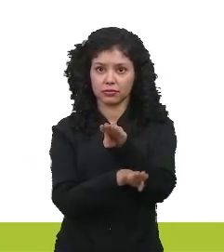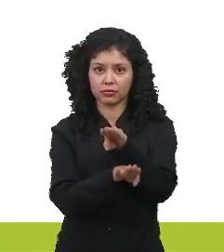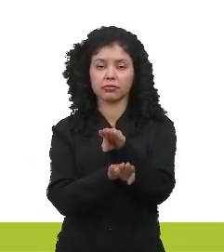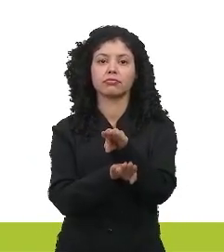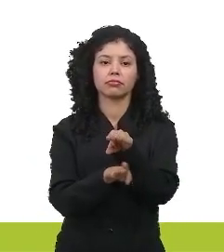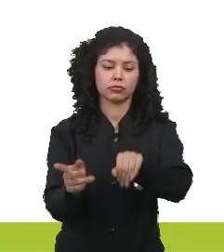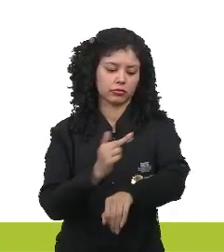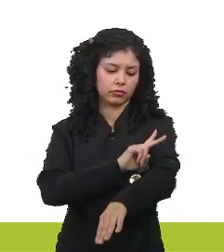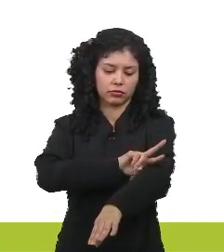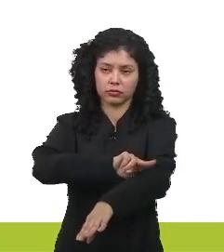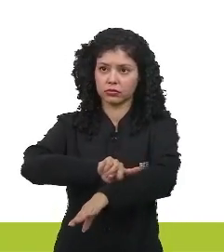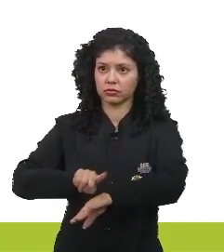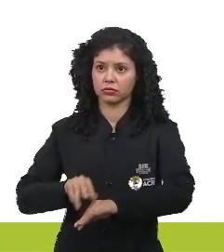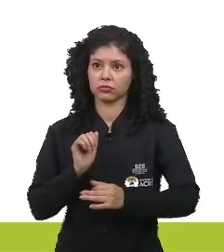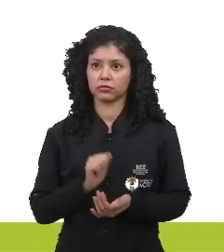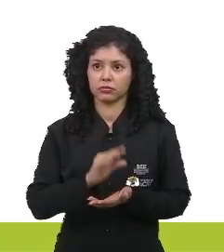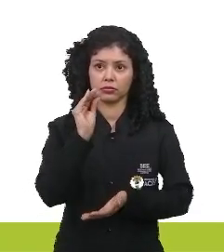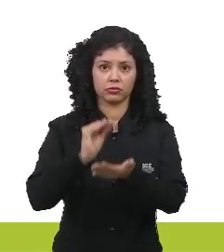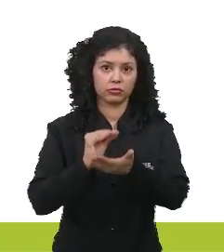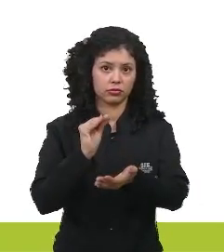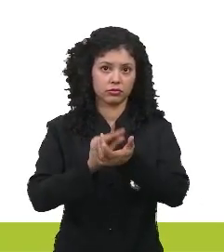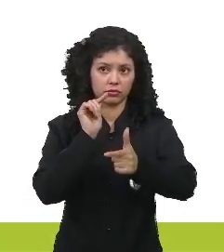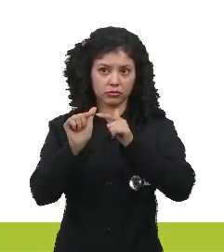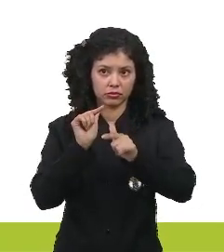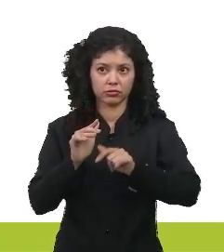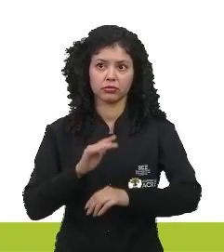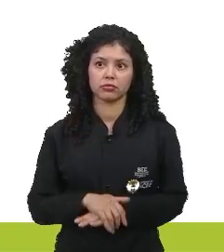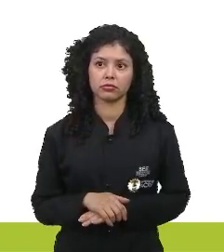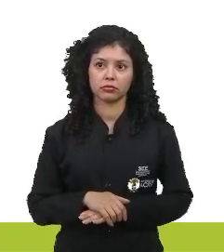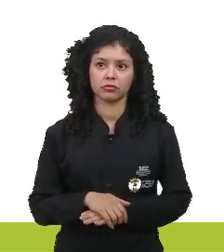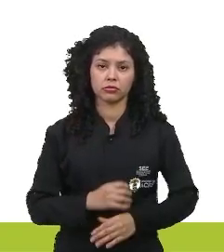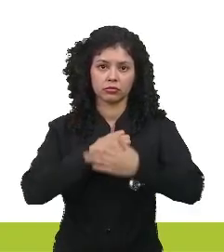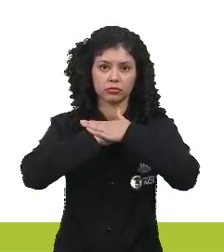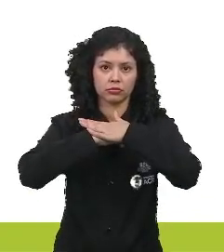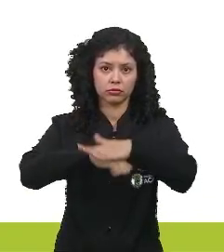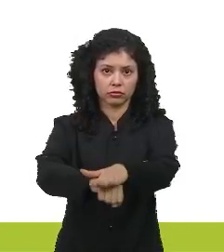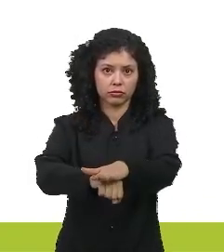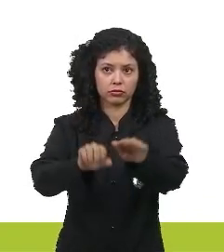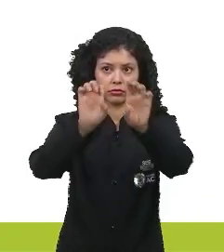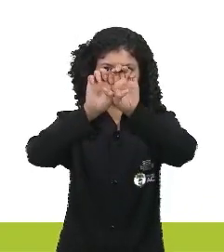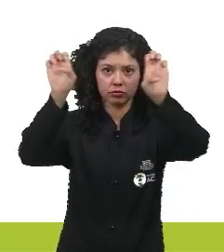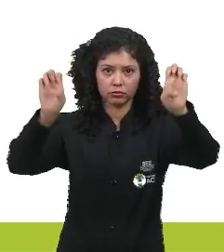racial, desemprego e subemprego, racismo